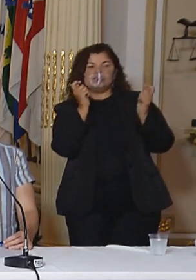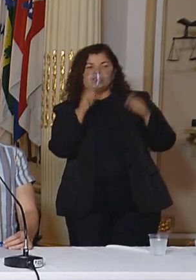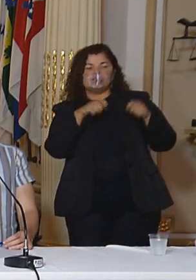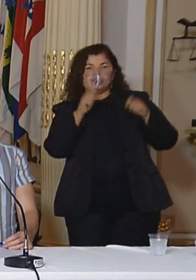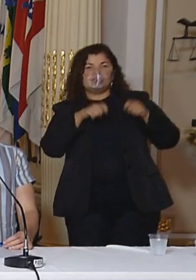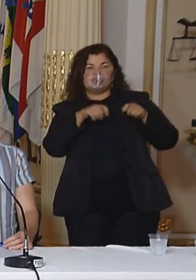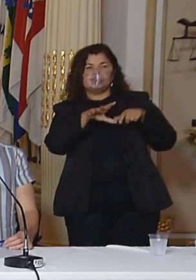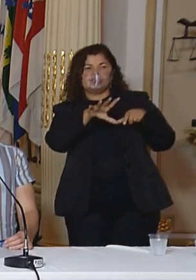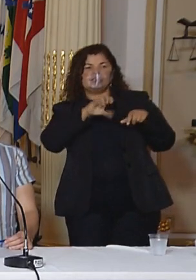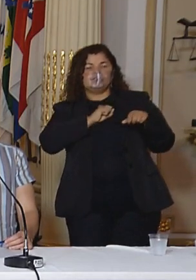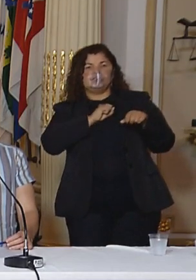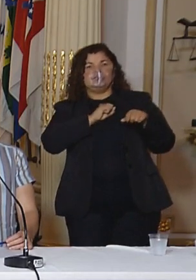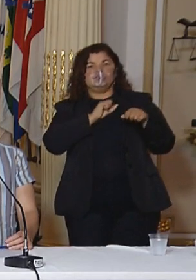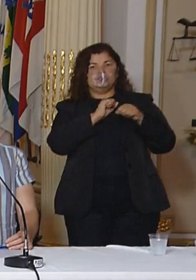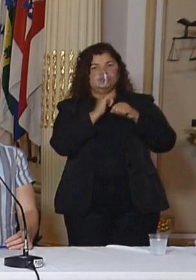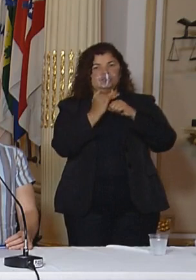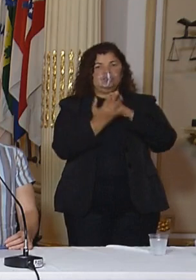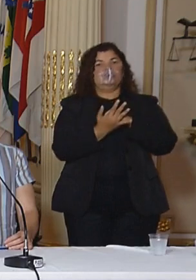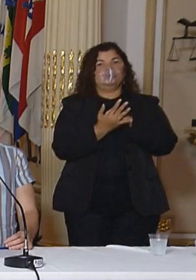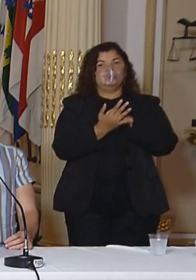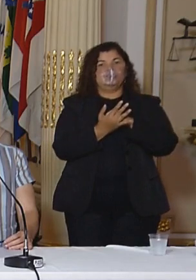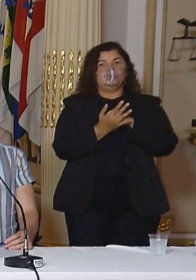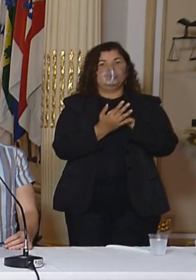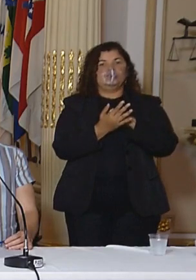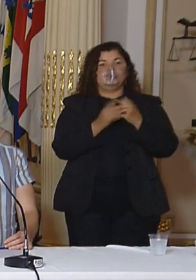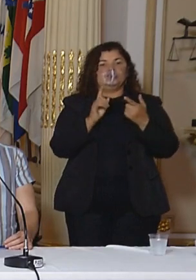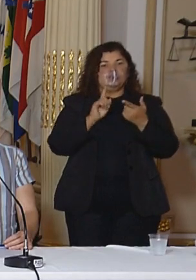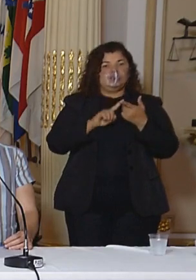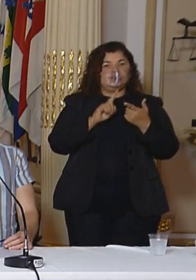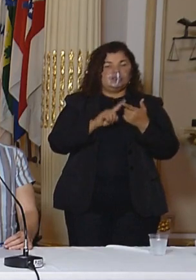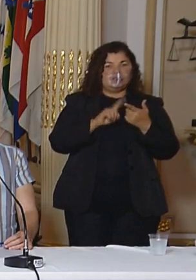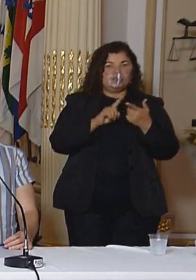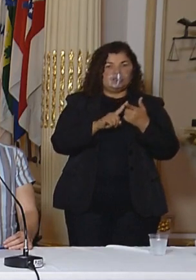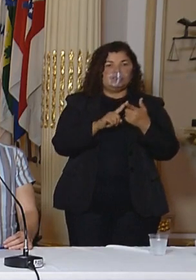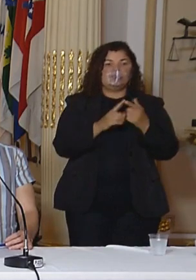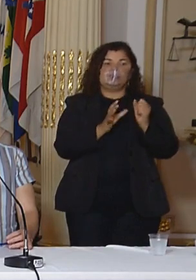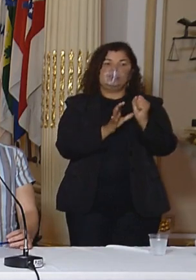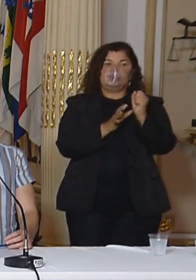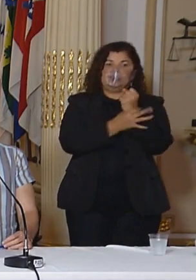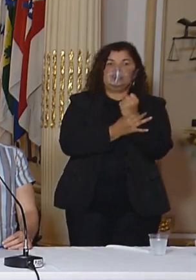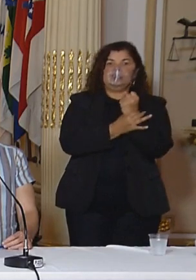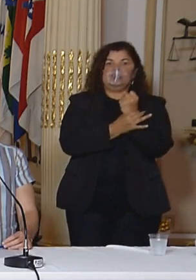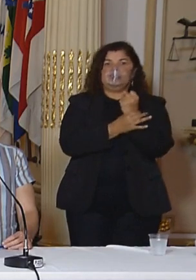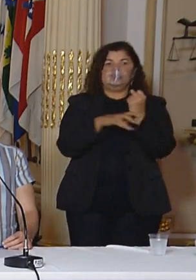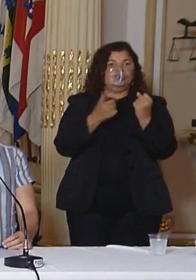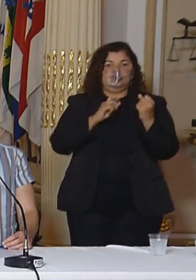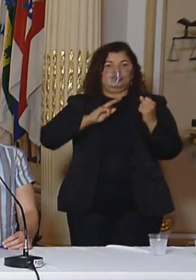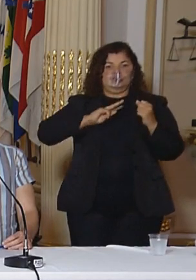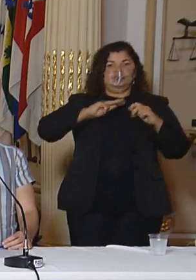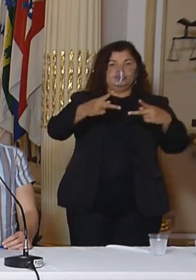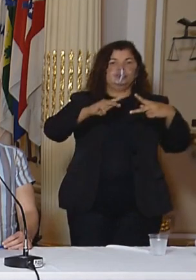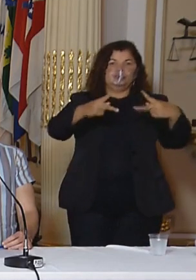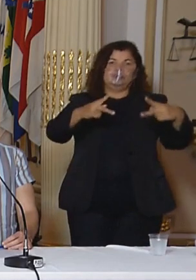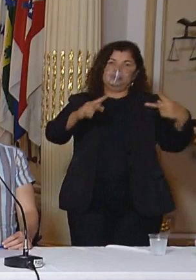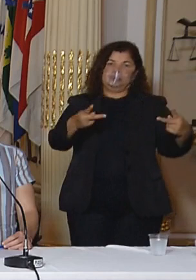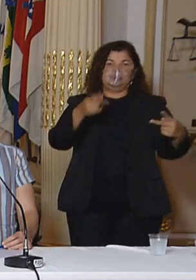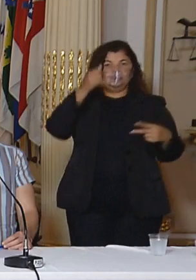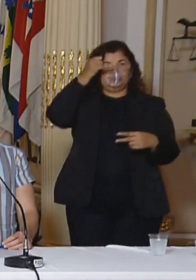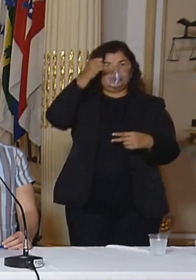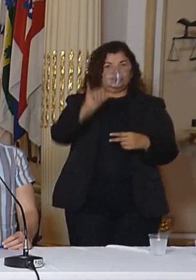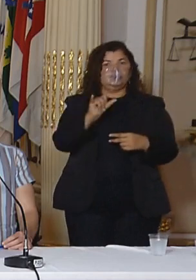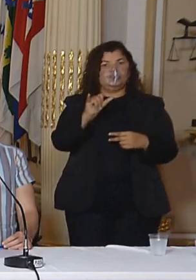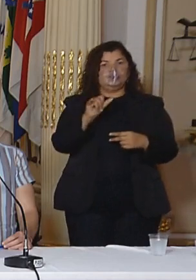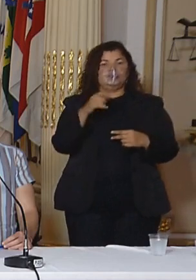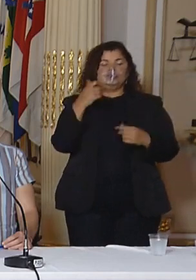de contaminação pelo vírus, de ser agente de proteção e não ser um agente de contaminação. A gente tem